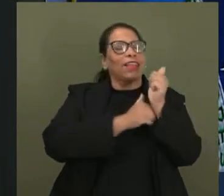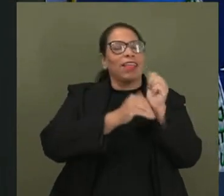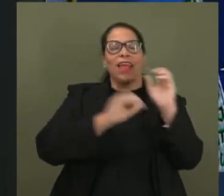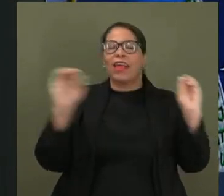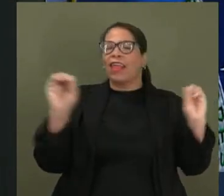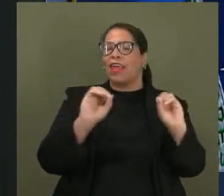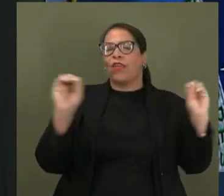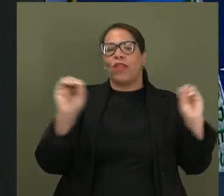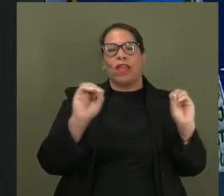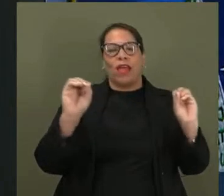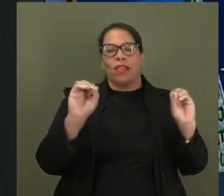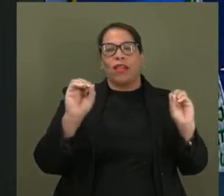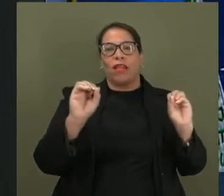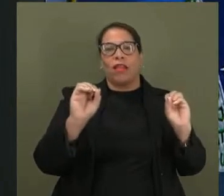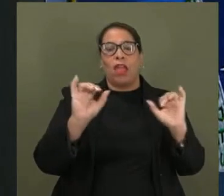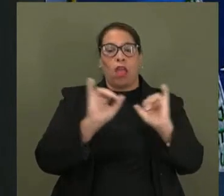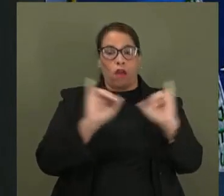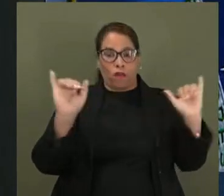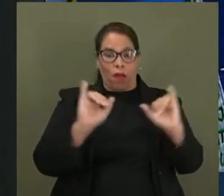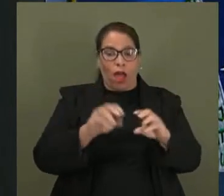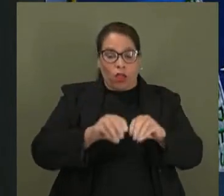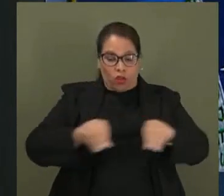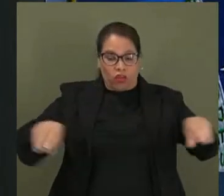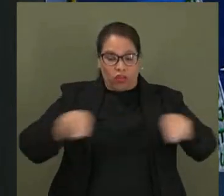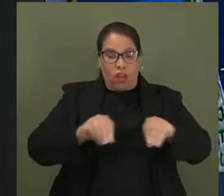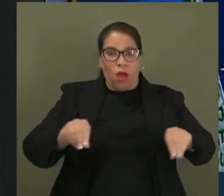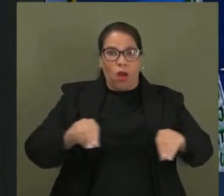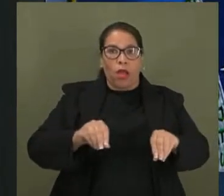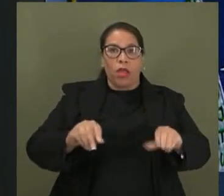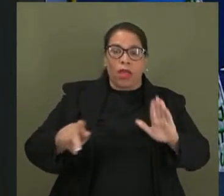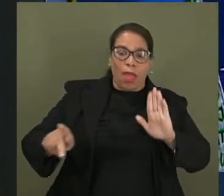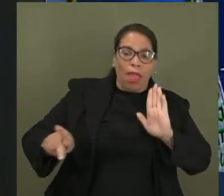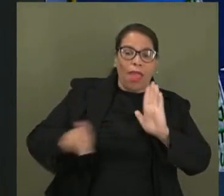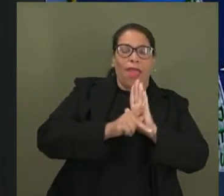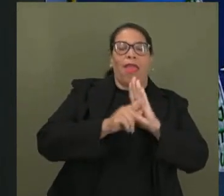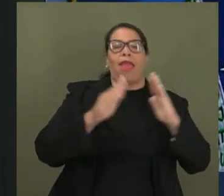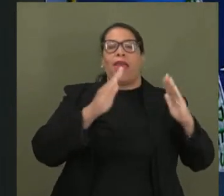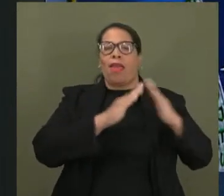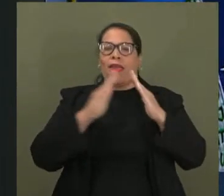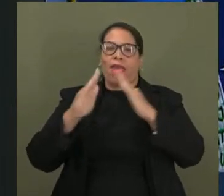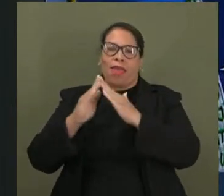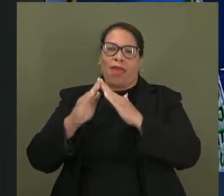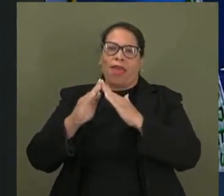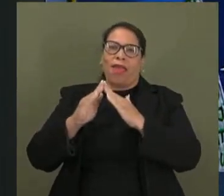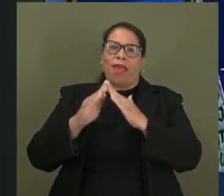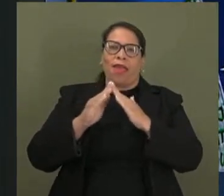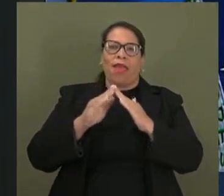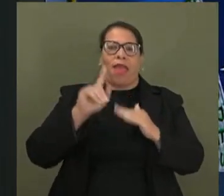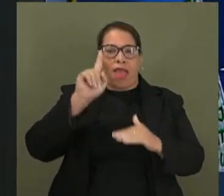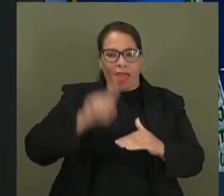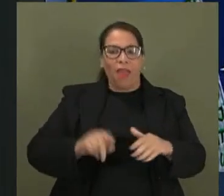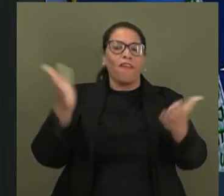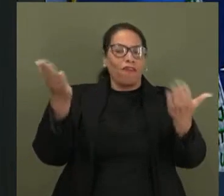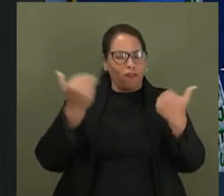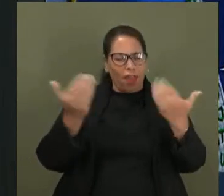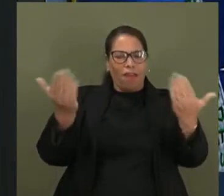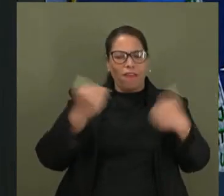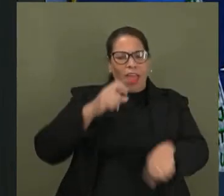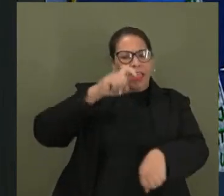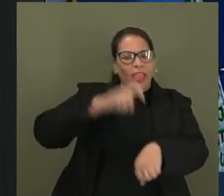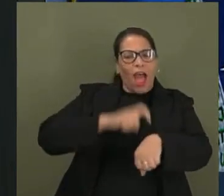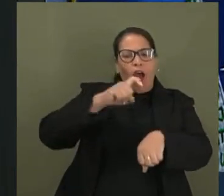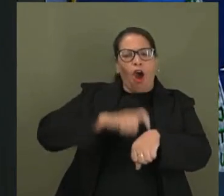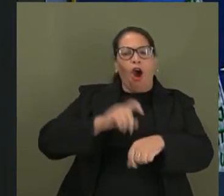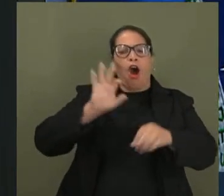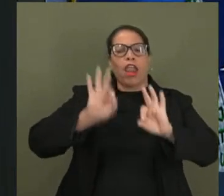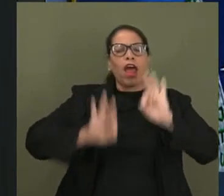segredo, falo desse chão da nossa casa, vem que está na hora de